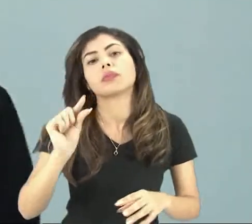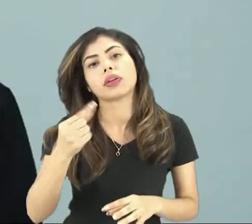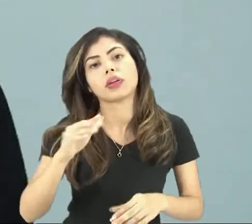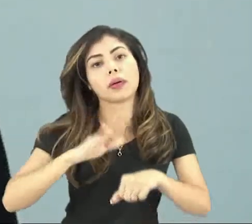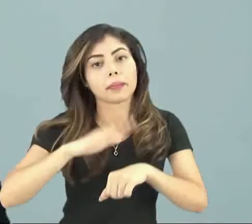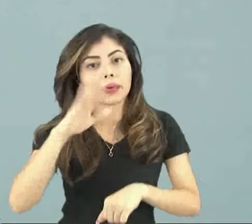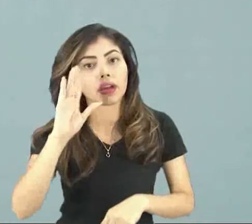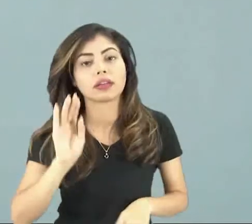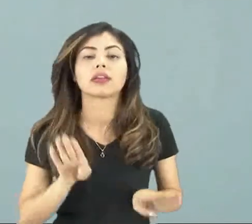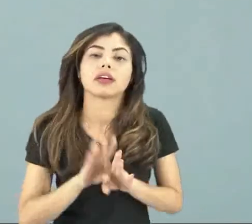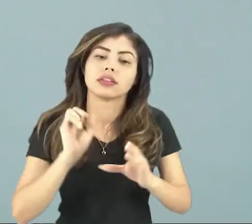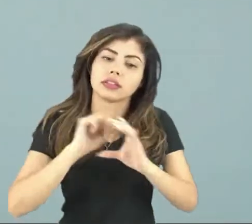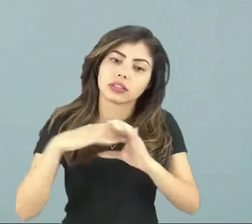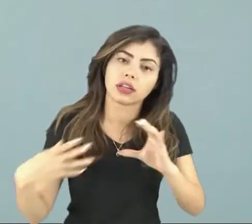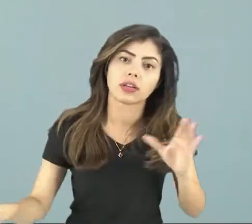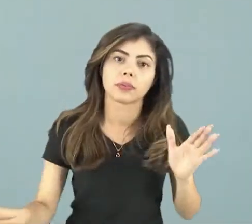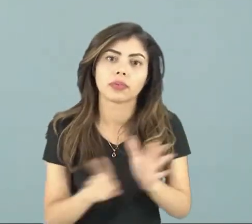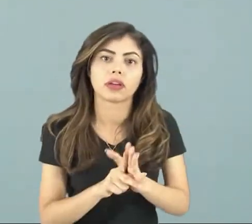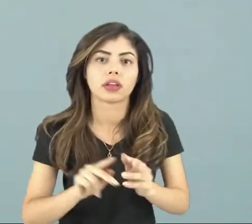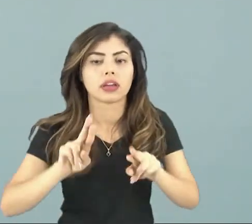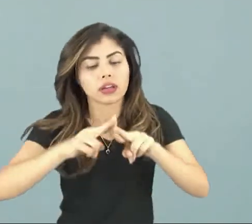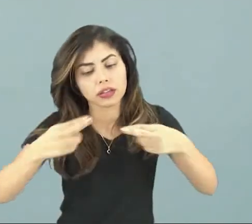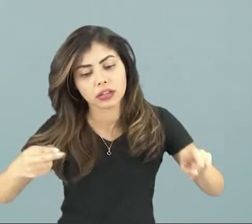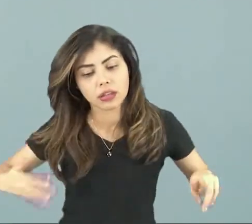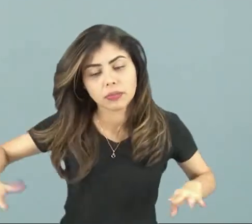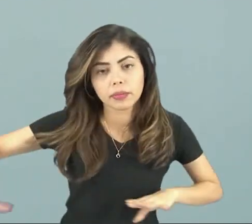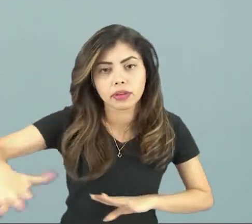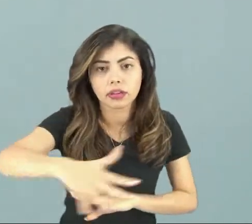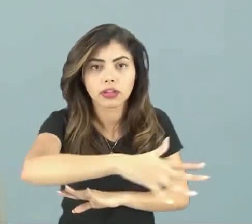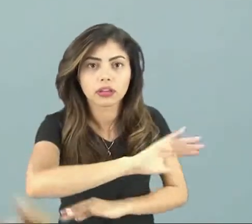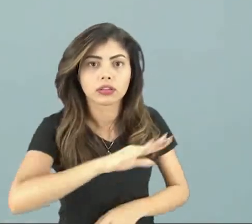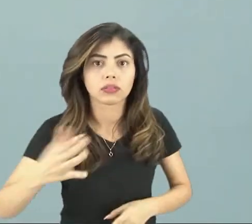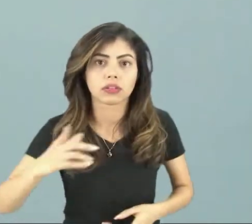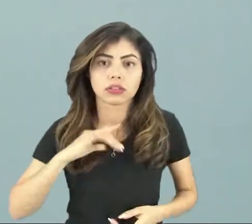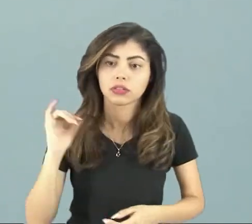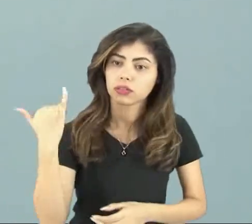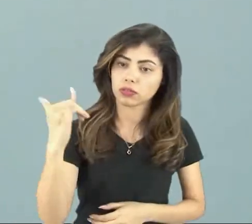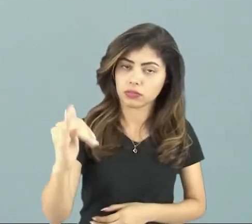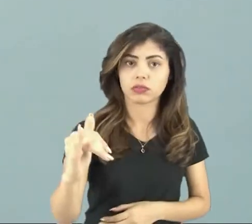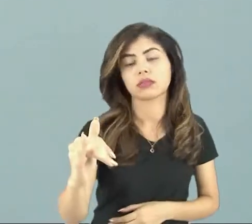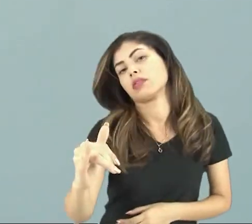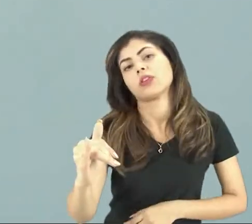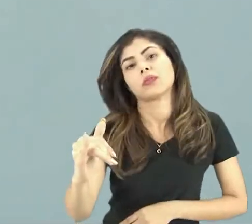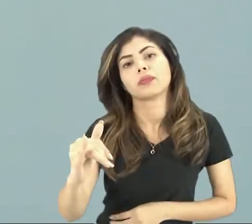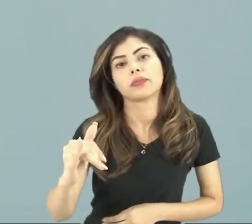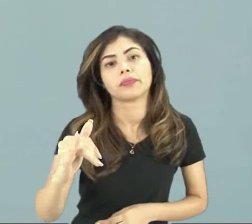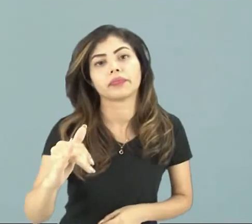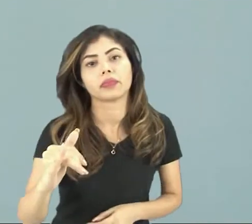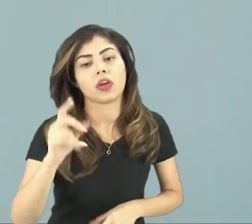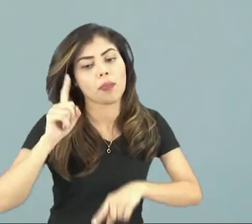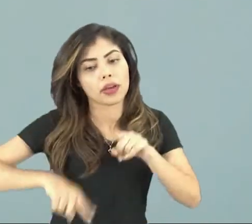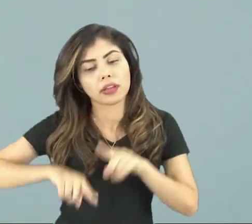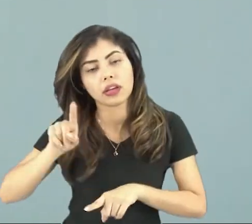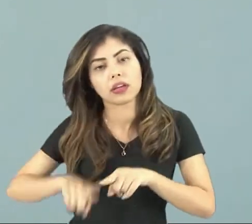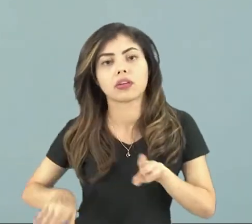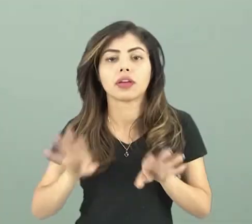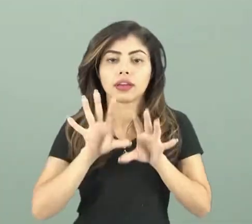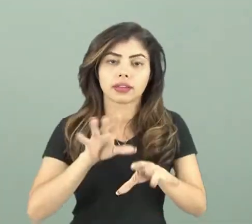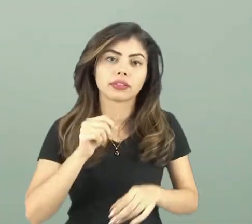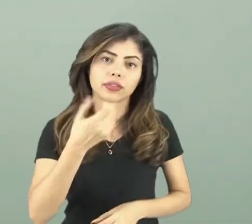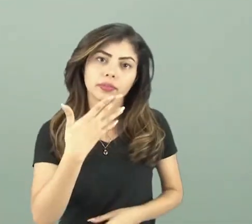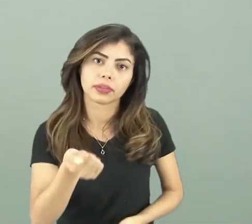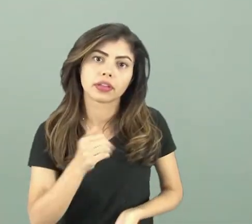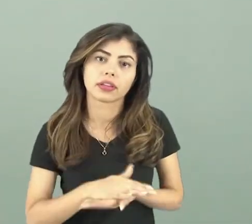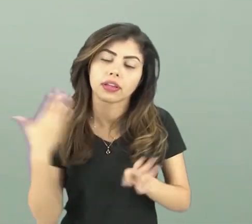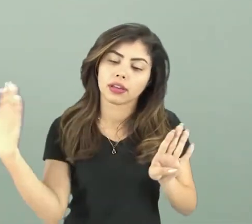mais sobre as características desse campo magnético quando atuam em uma carga, um determinado material aí, tá